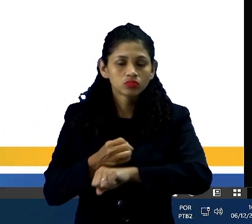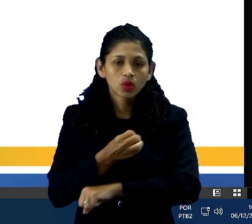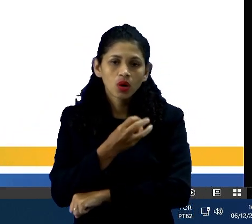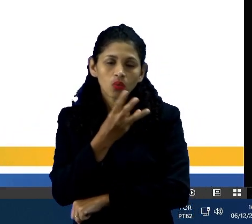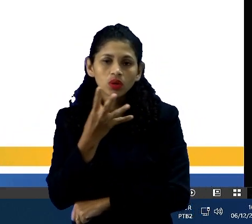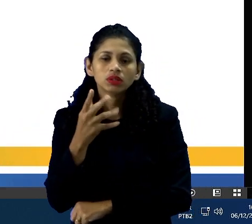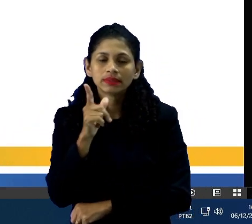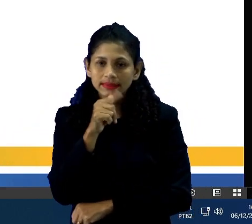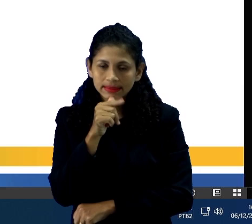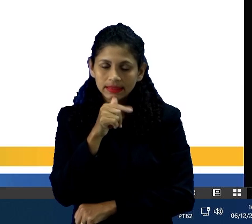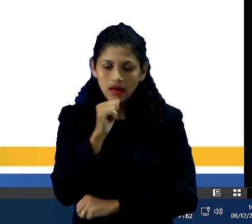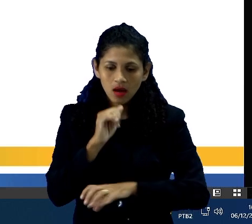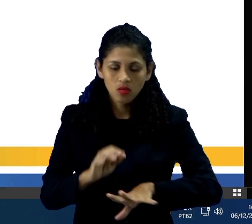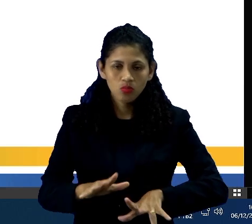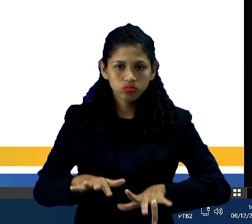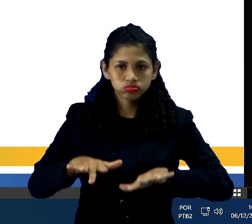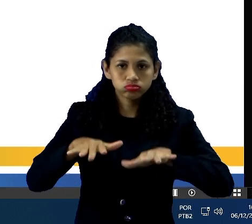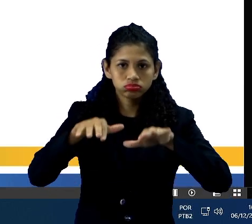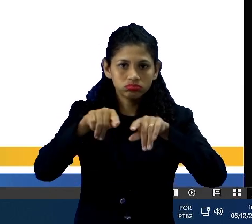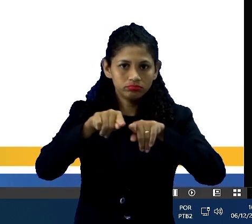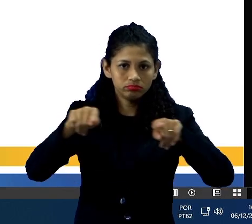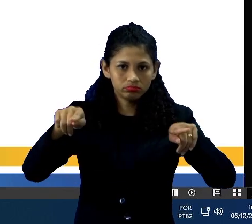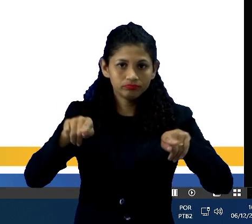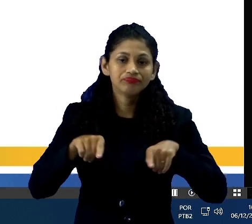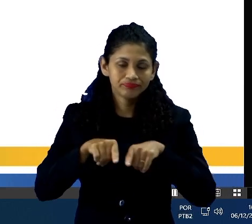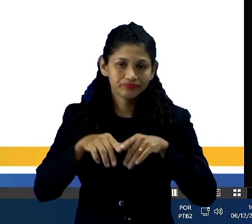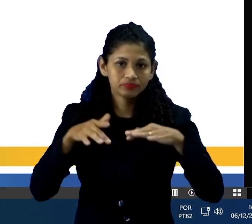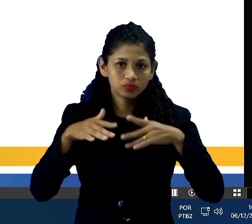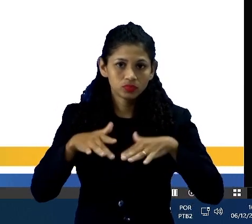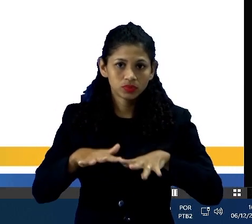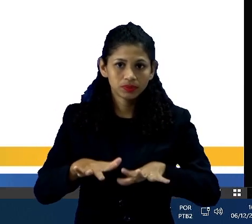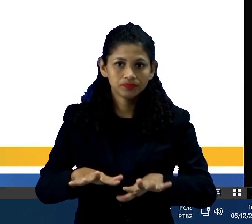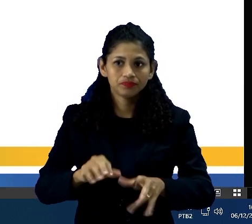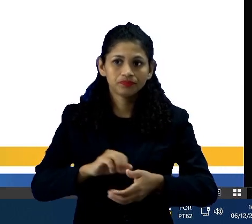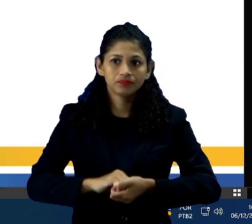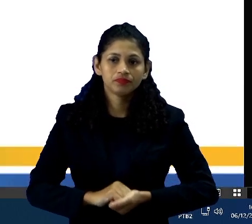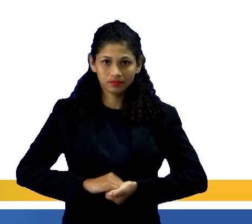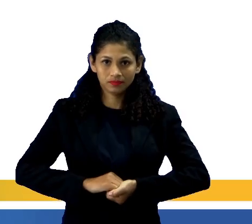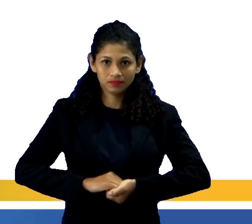água necessária para preencher a piscina seja liberada.